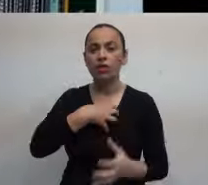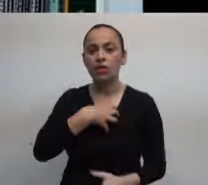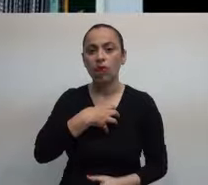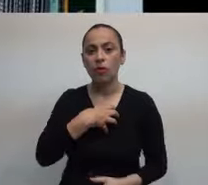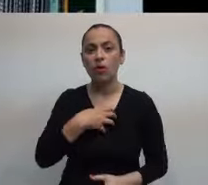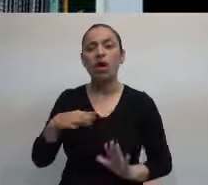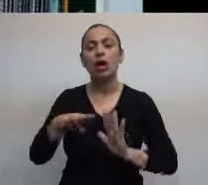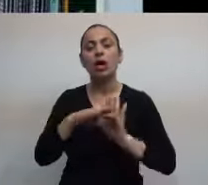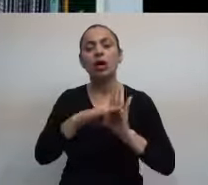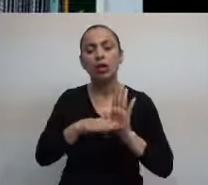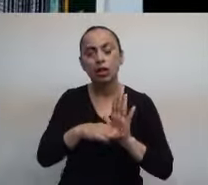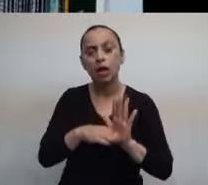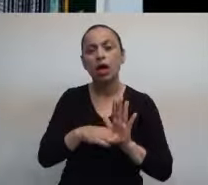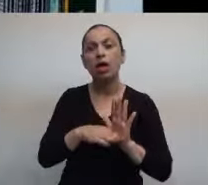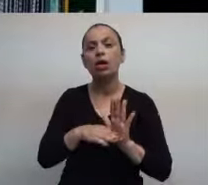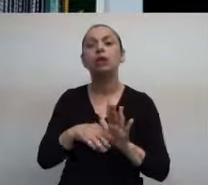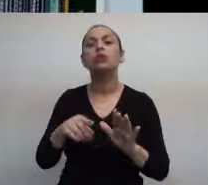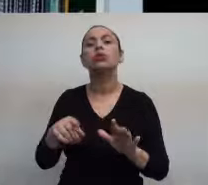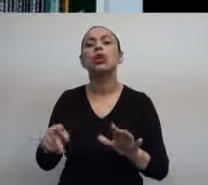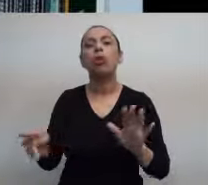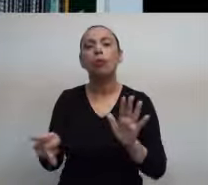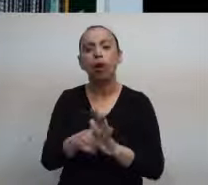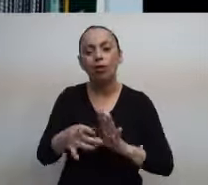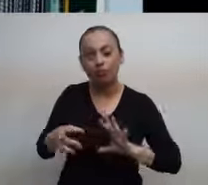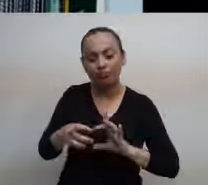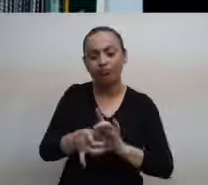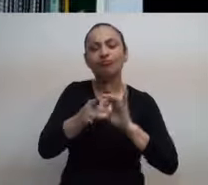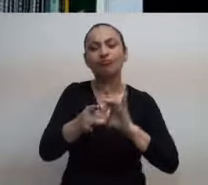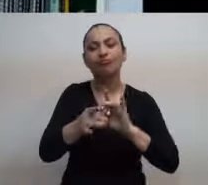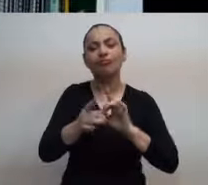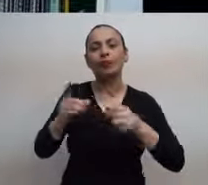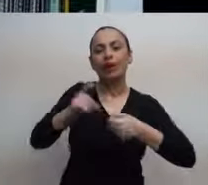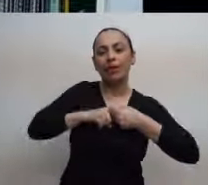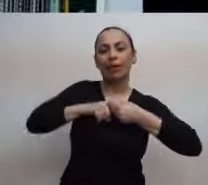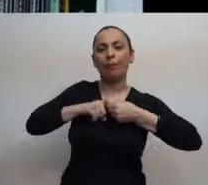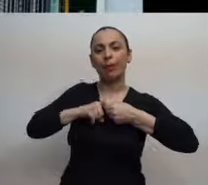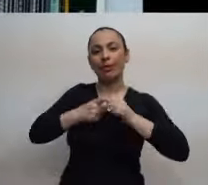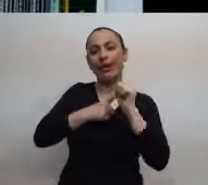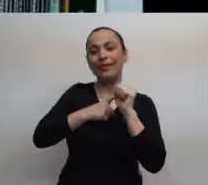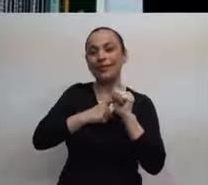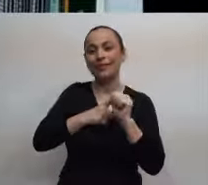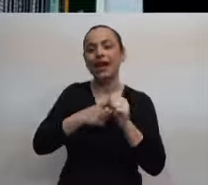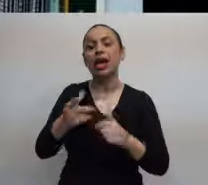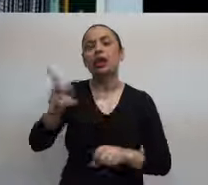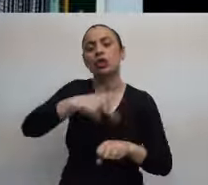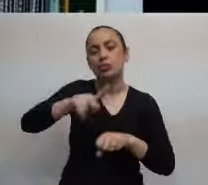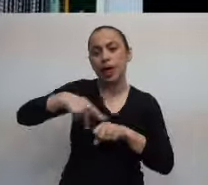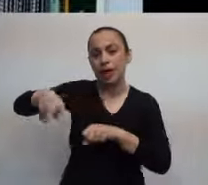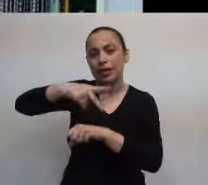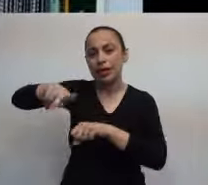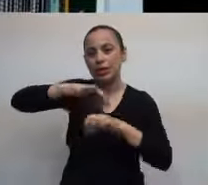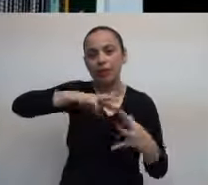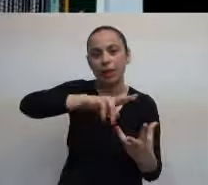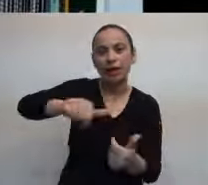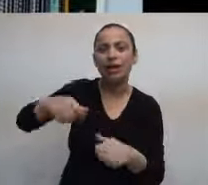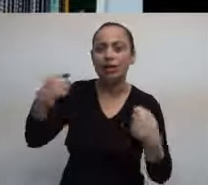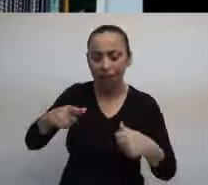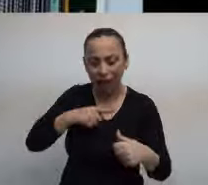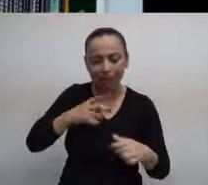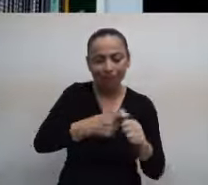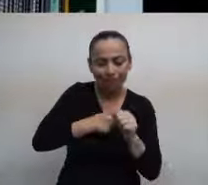forma rígidos critérios de interdependência entre os países do